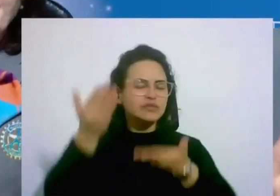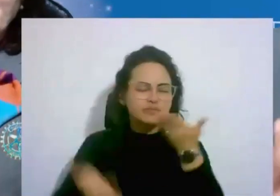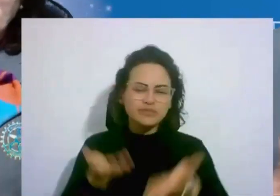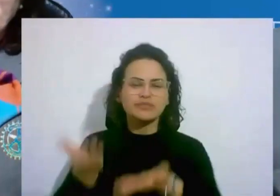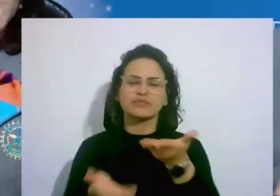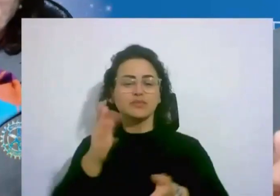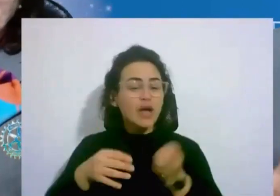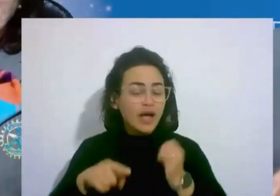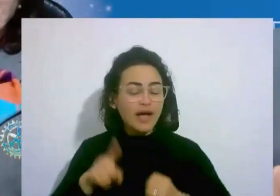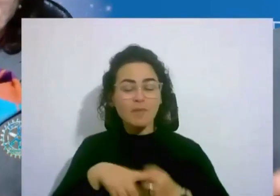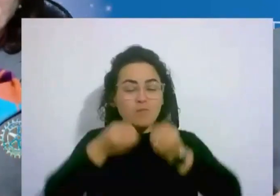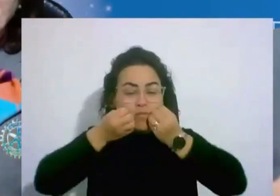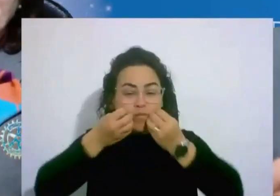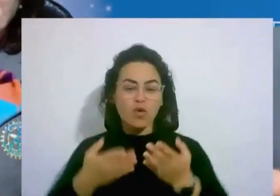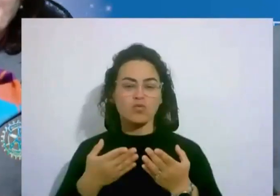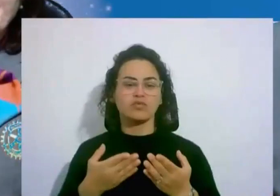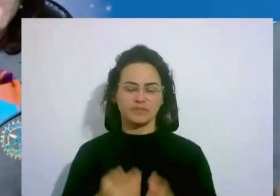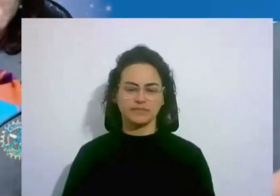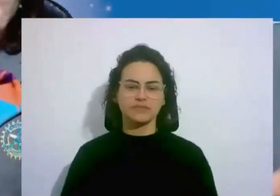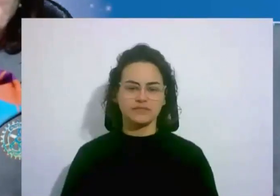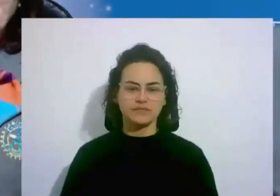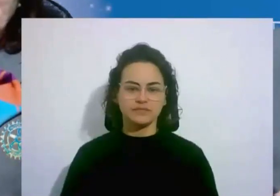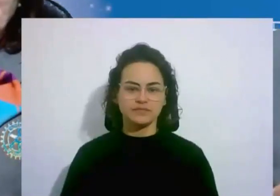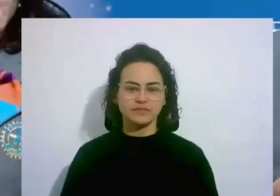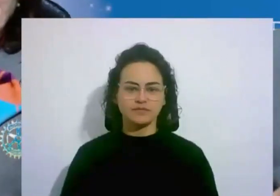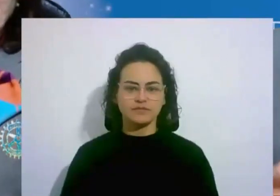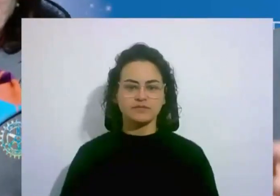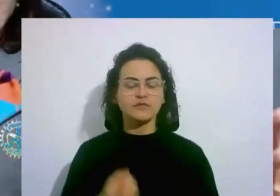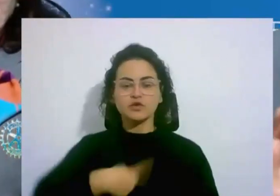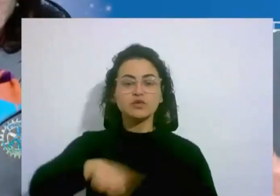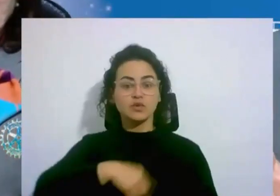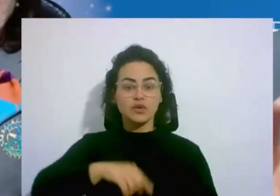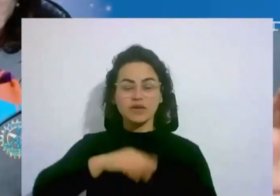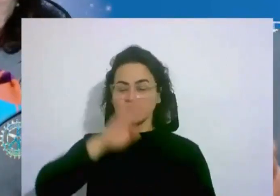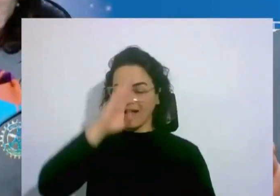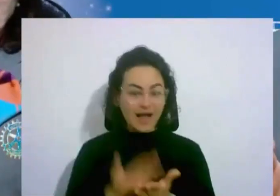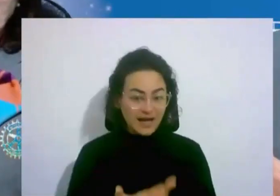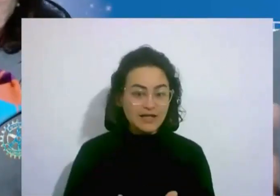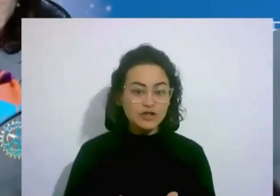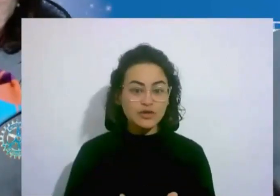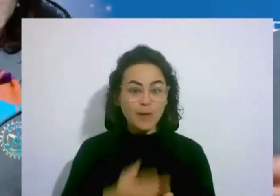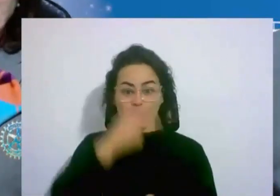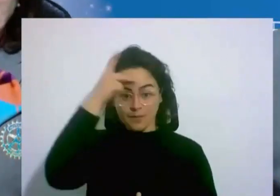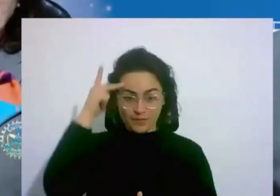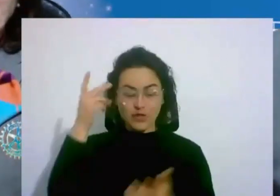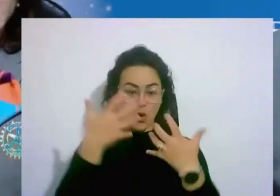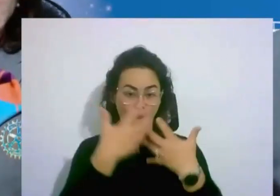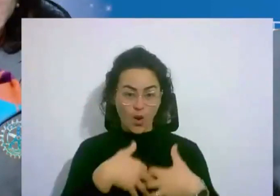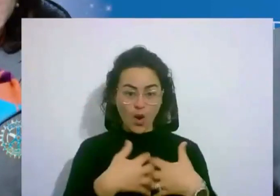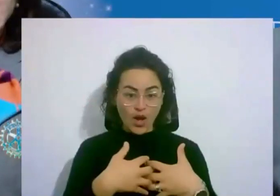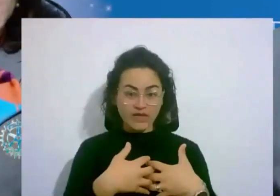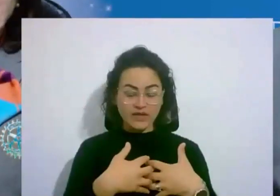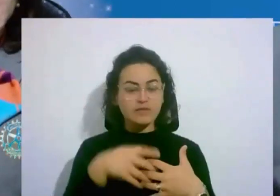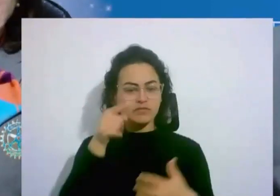isso nós temos, assim, a plena convicção que quando a pessoa, o rotariano, como você mesmo